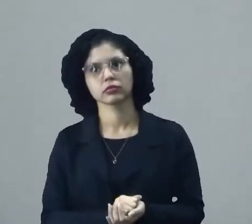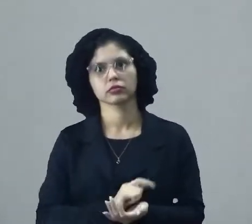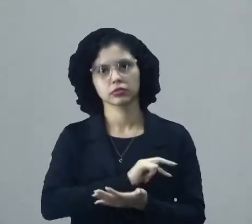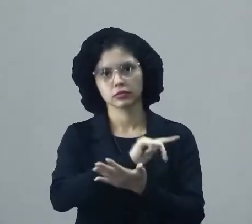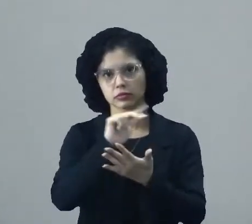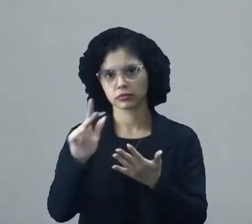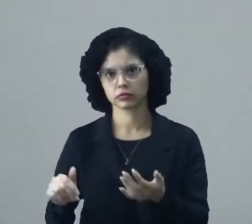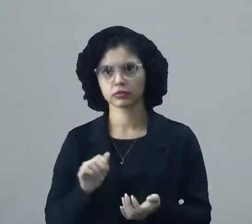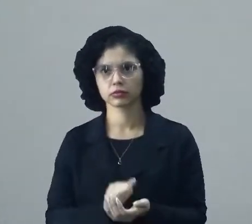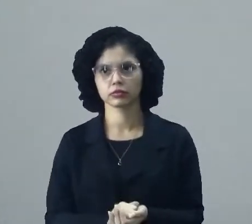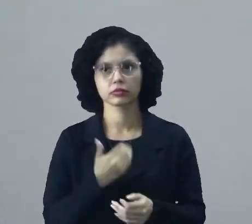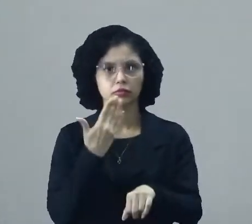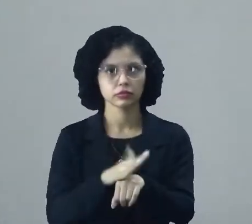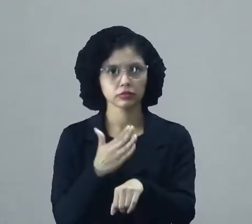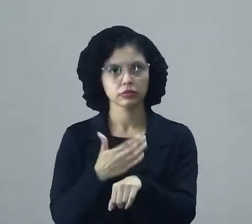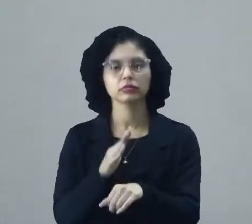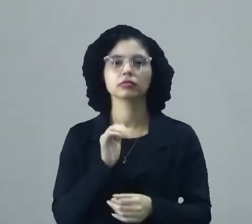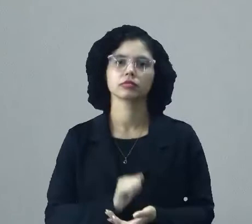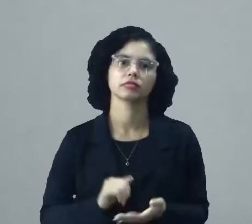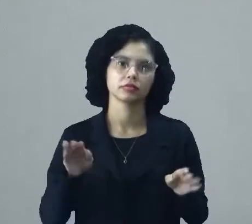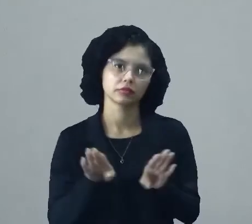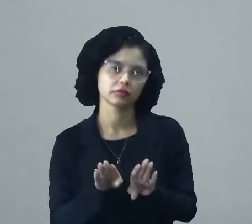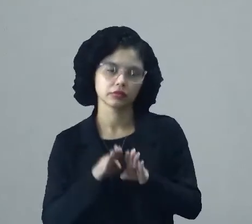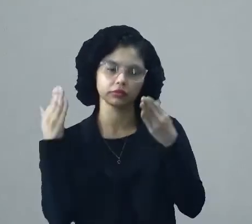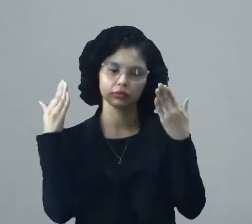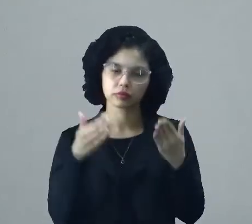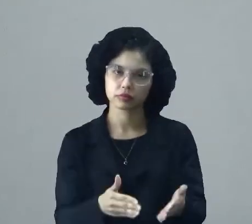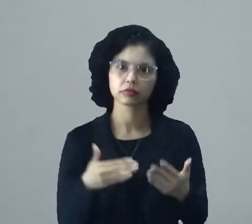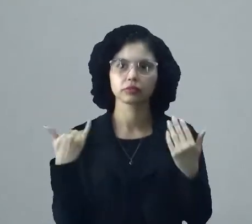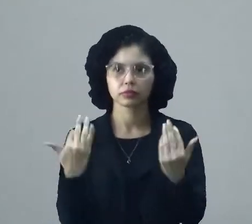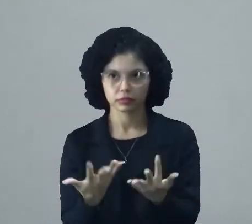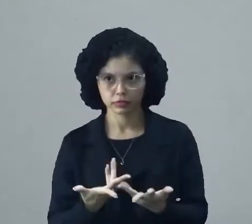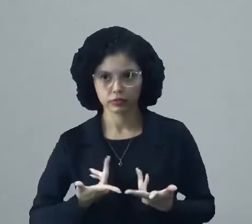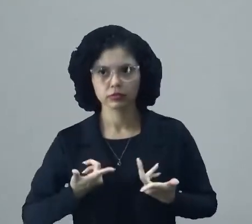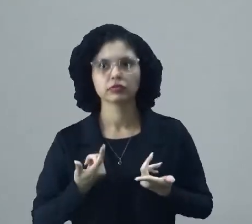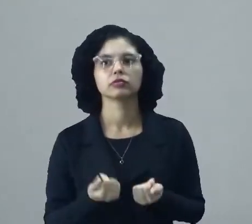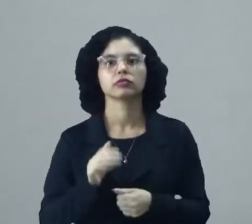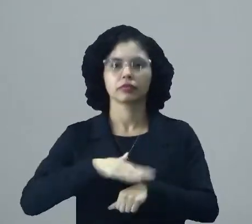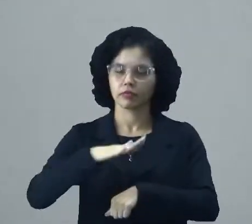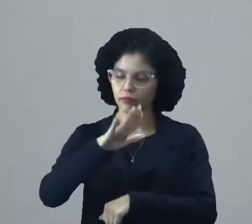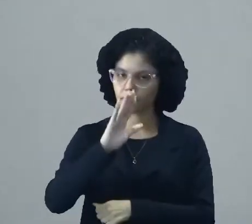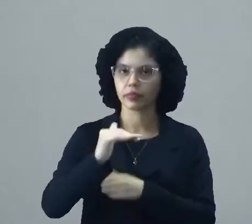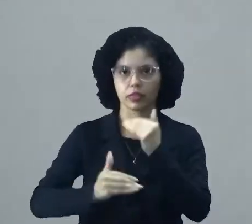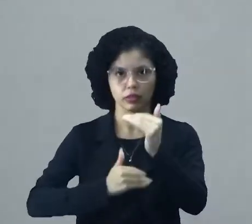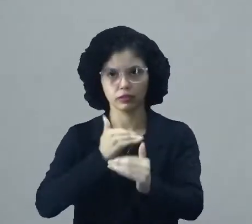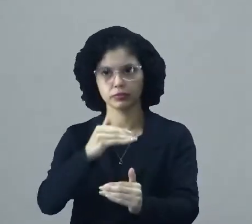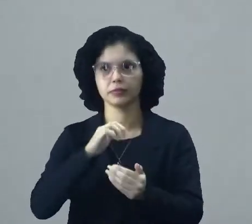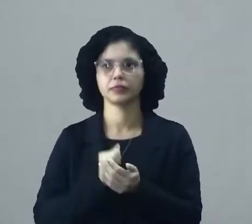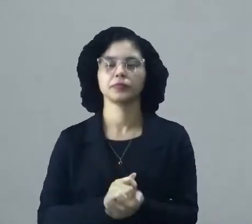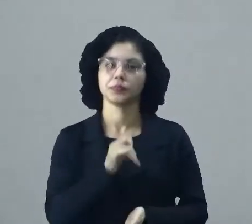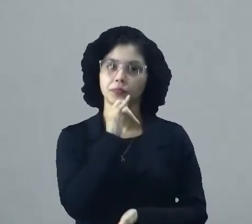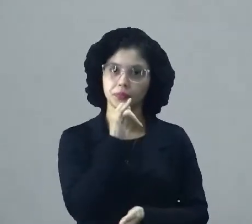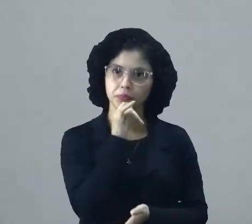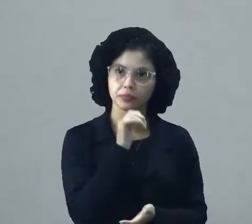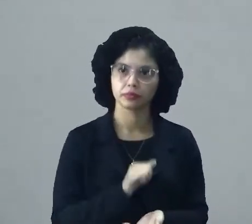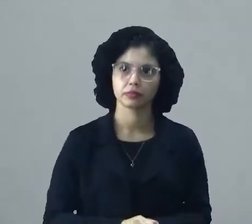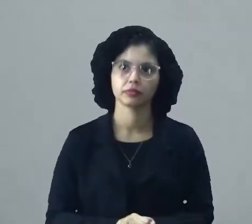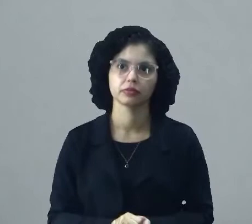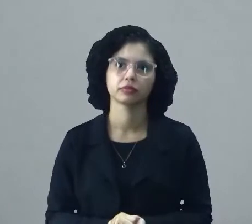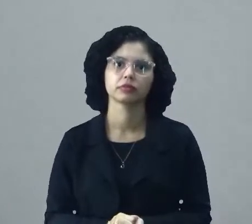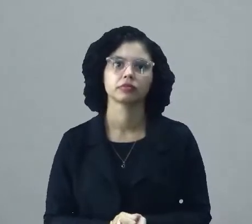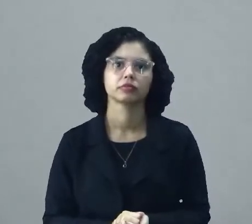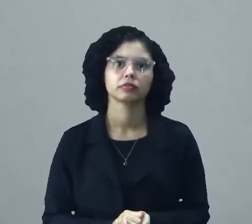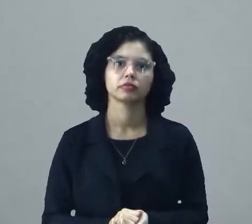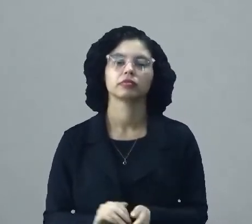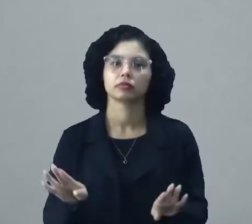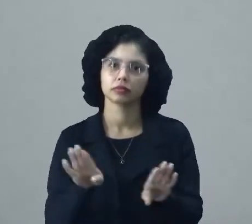ser diversos exercícios que eu vou ter uma determinada habilidade um pouco mais desenvolvida. Por exemplo, nas